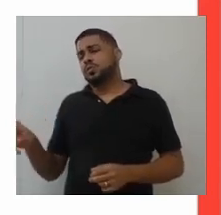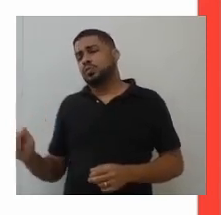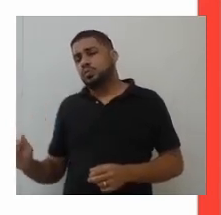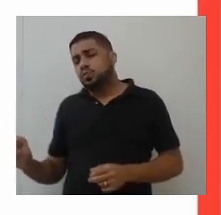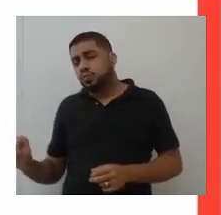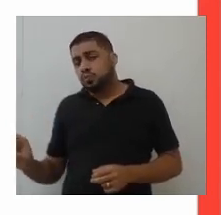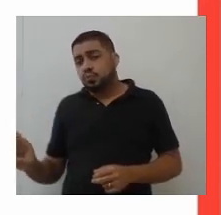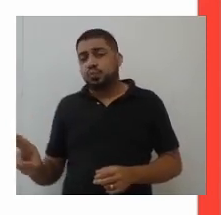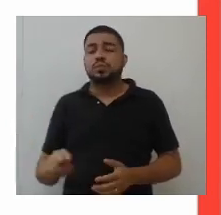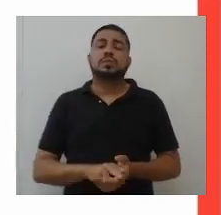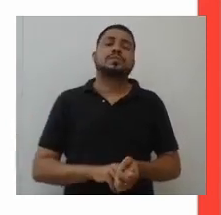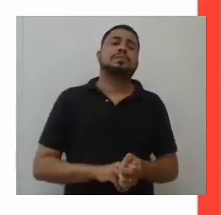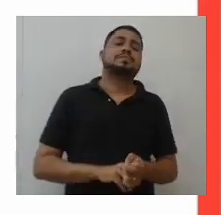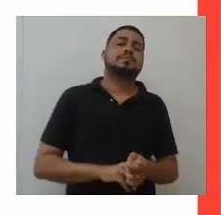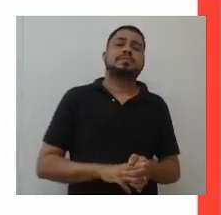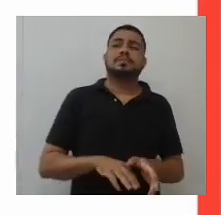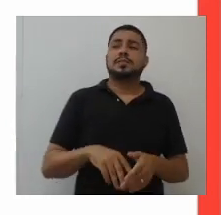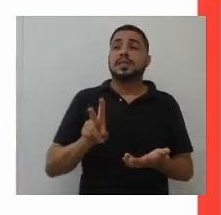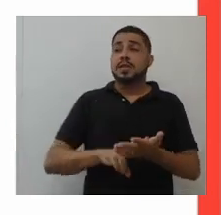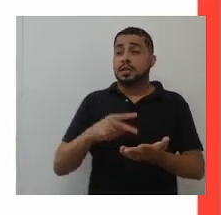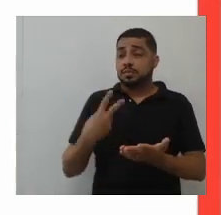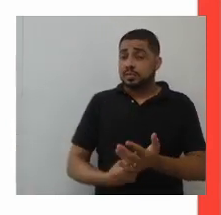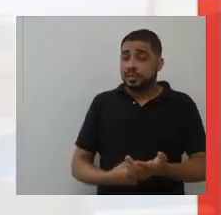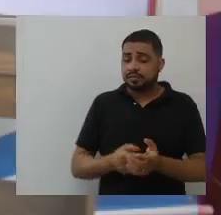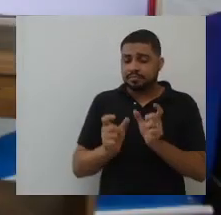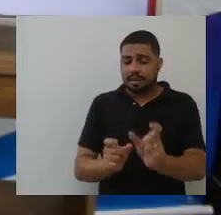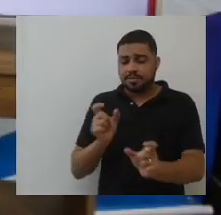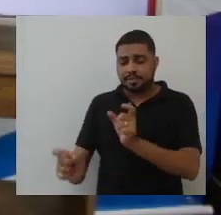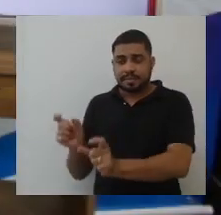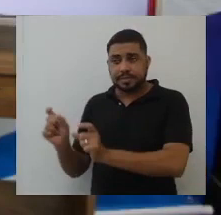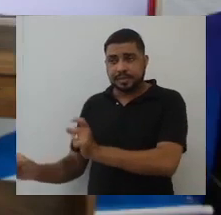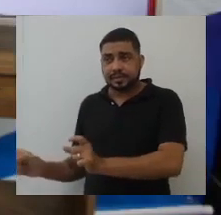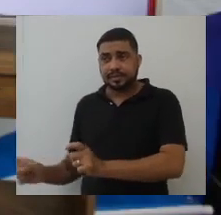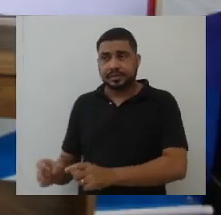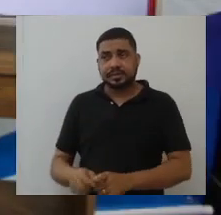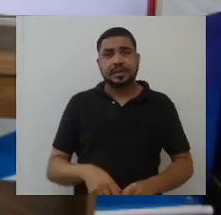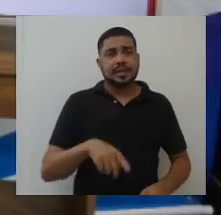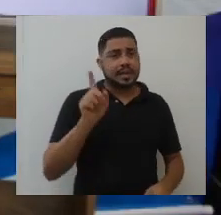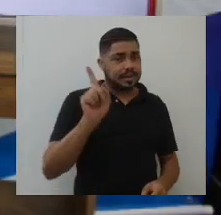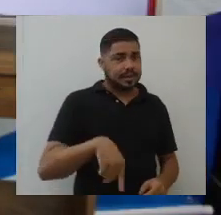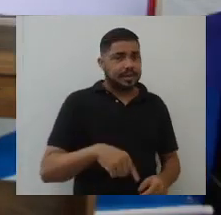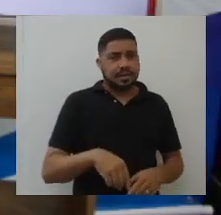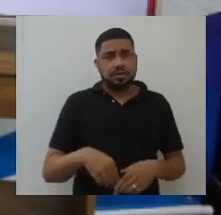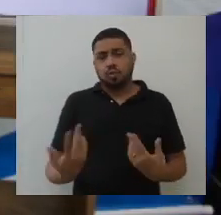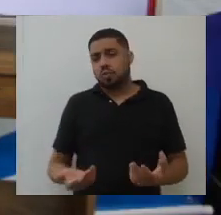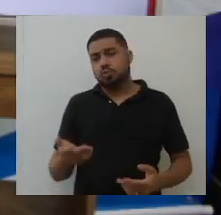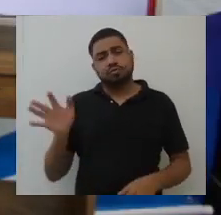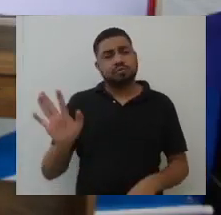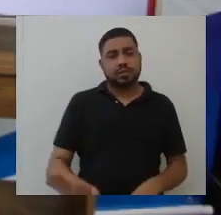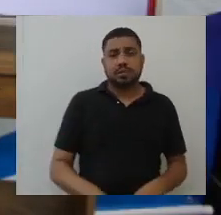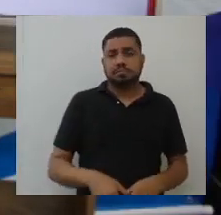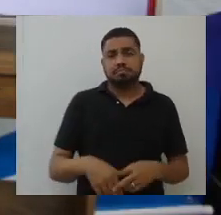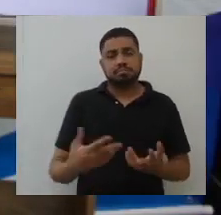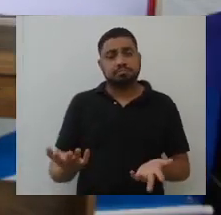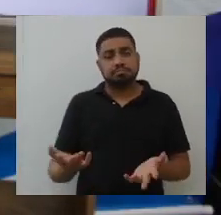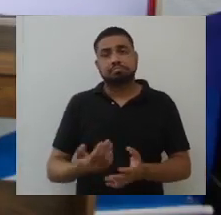to you. Traduzindo literalmente, it is, é, ou está,